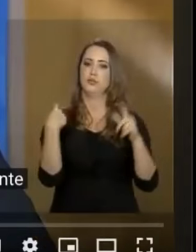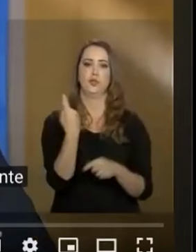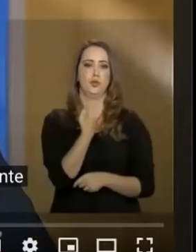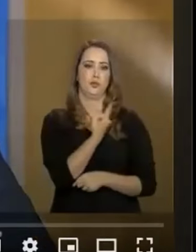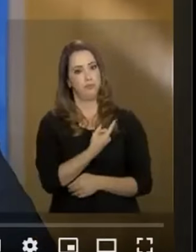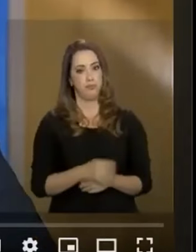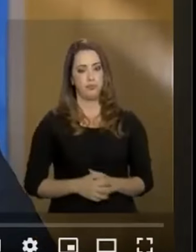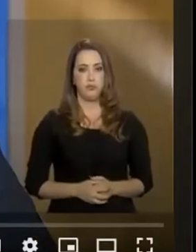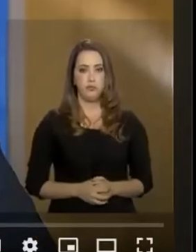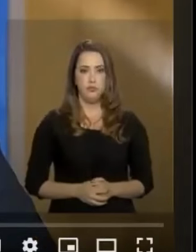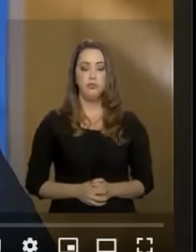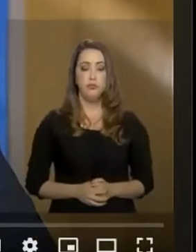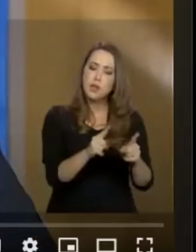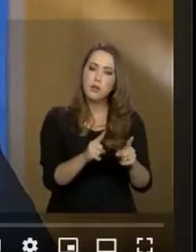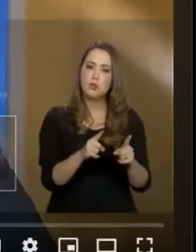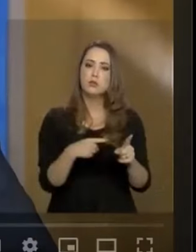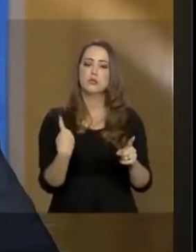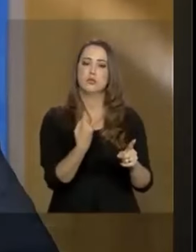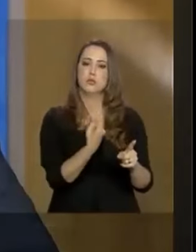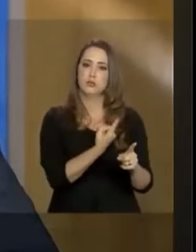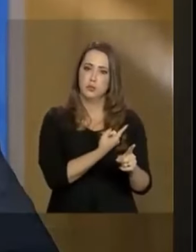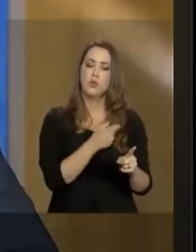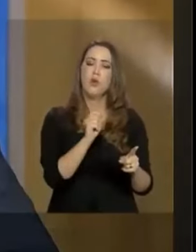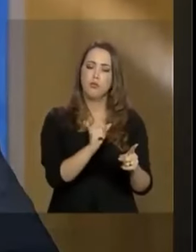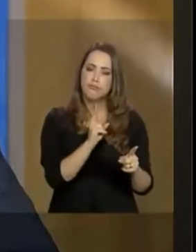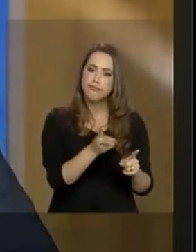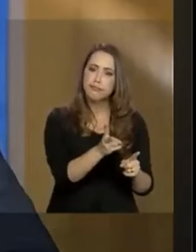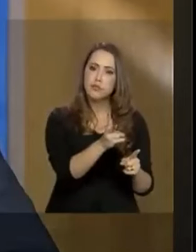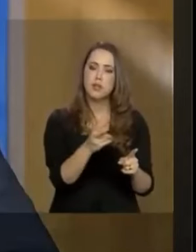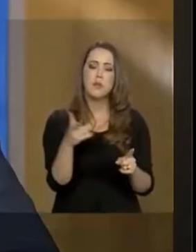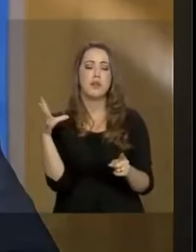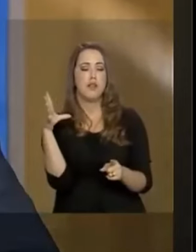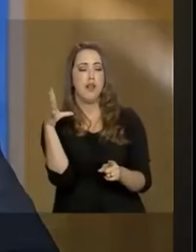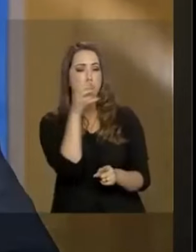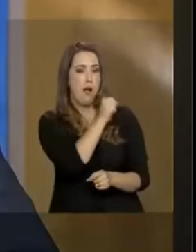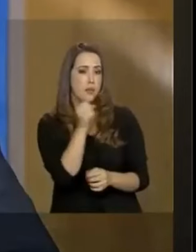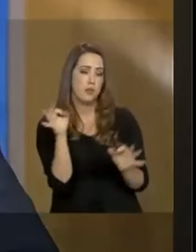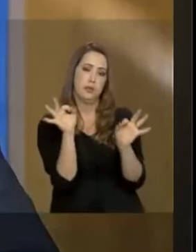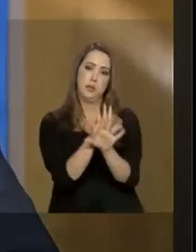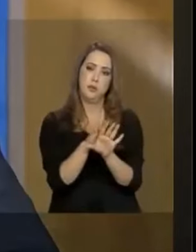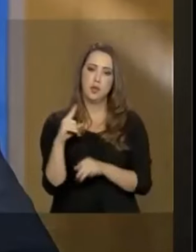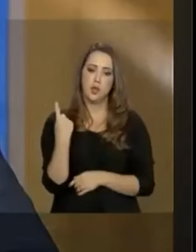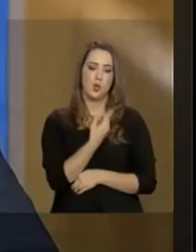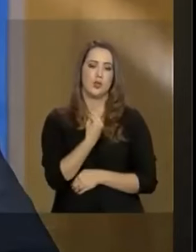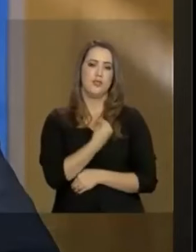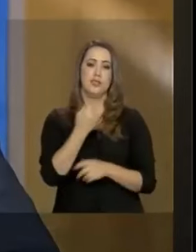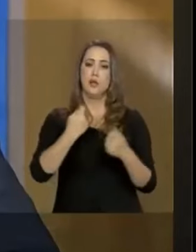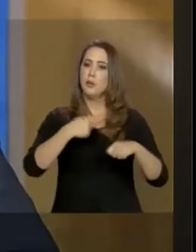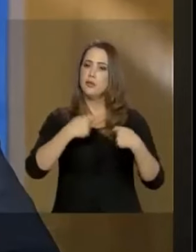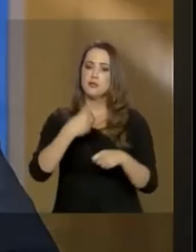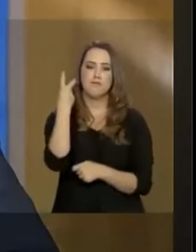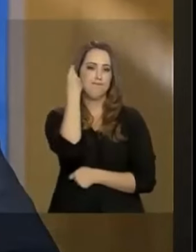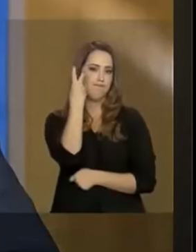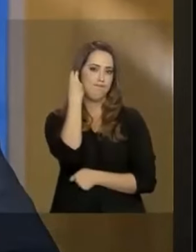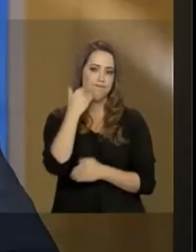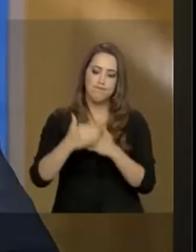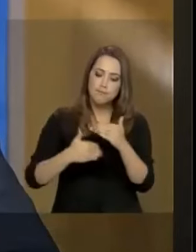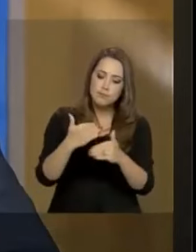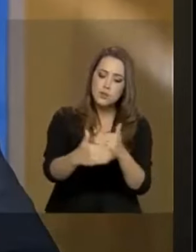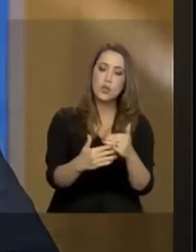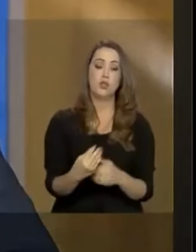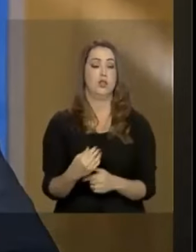nosso. O vírus e brevemente passará. Nossa vida tem que continuar. Os